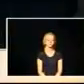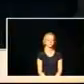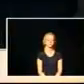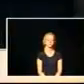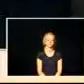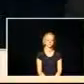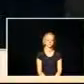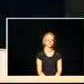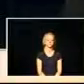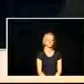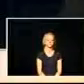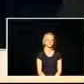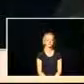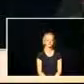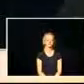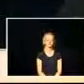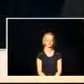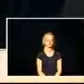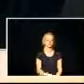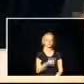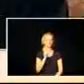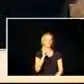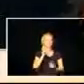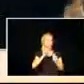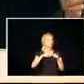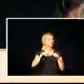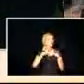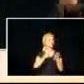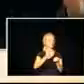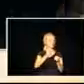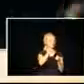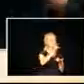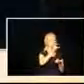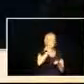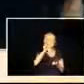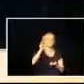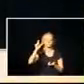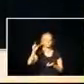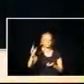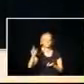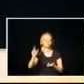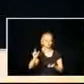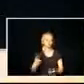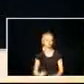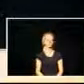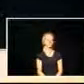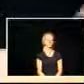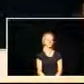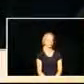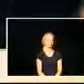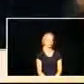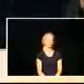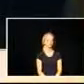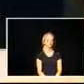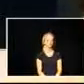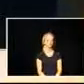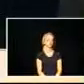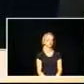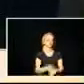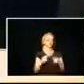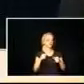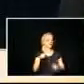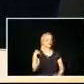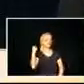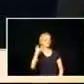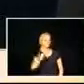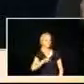justiça? Justiça é dar a cada um aquilo que é devido. E é o que nós estamos fazendo nesta